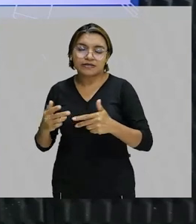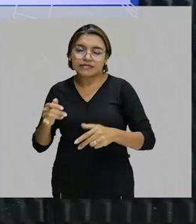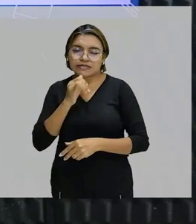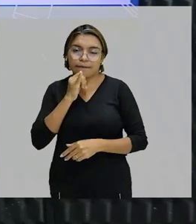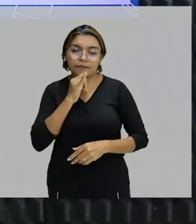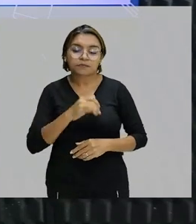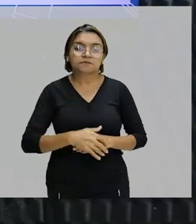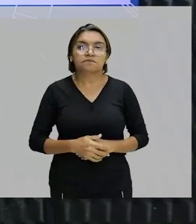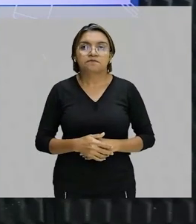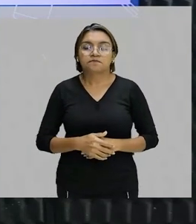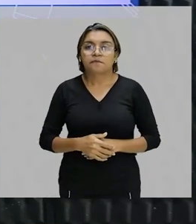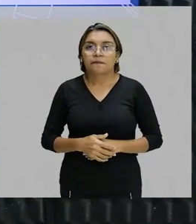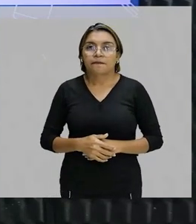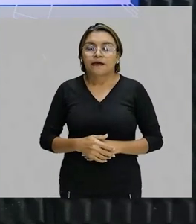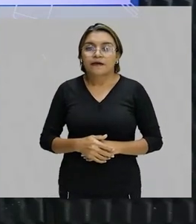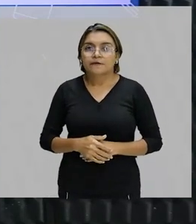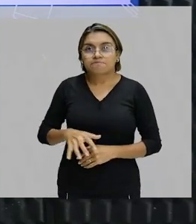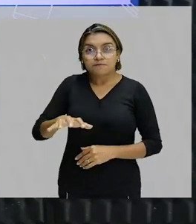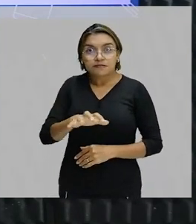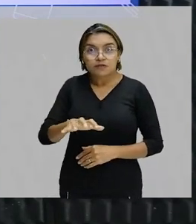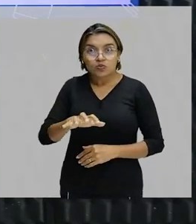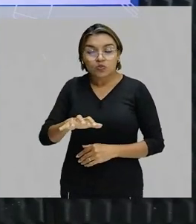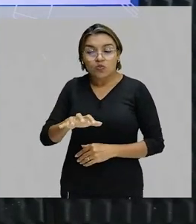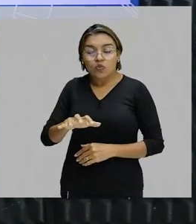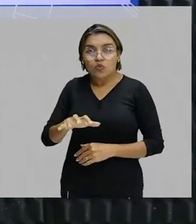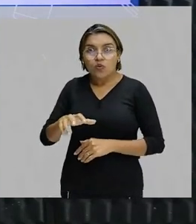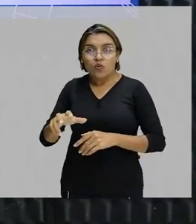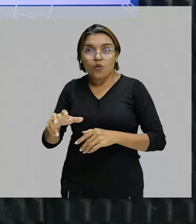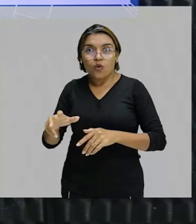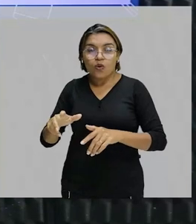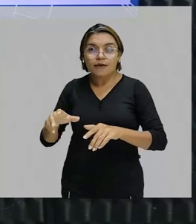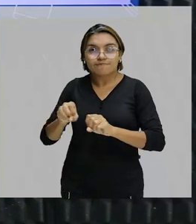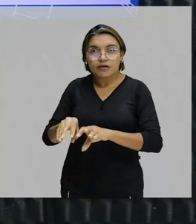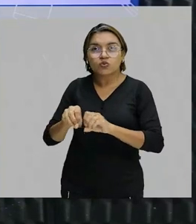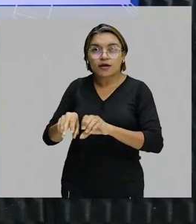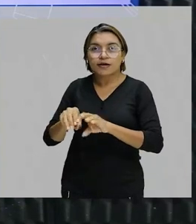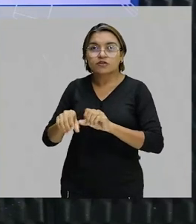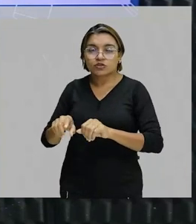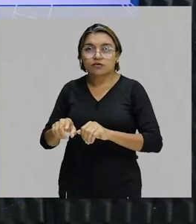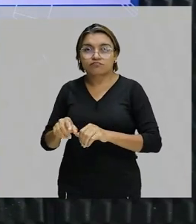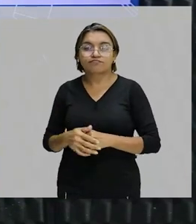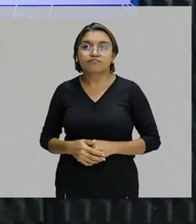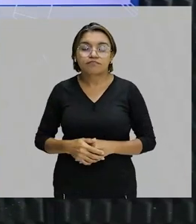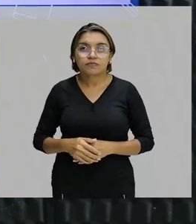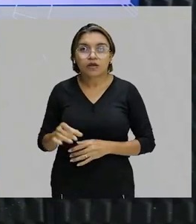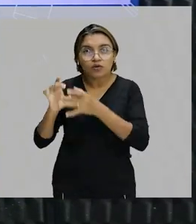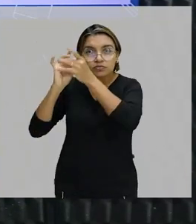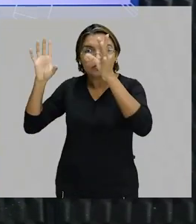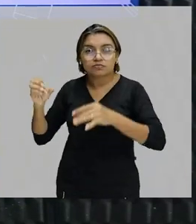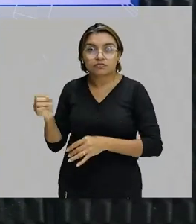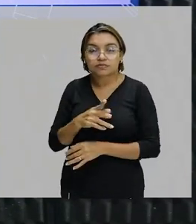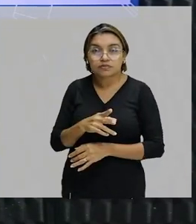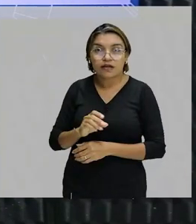exemplo setor Educacional o que que o neoliberal defende Ele defende a diminuição do do papel do